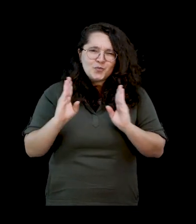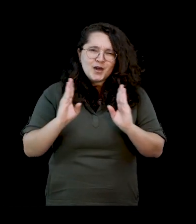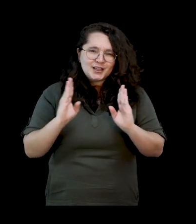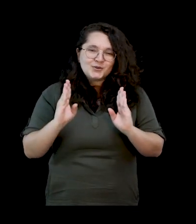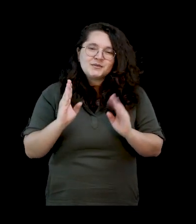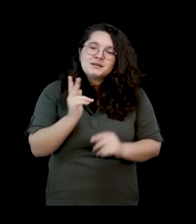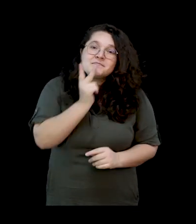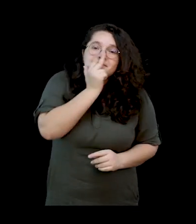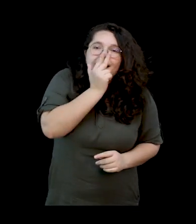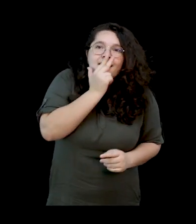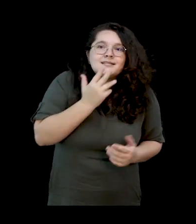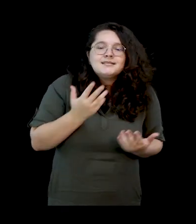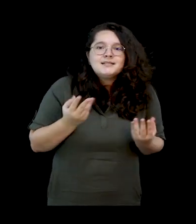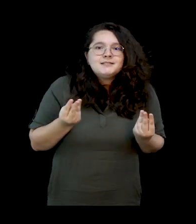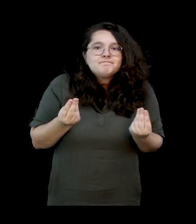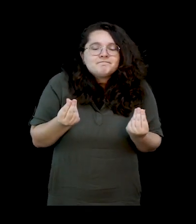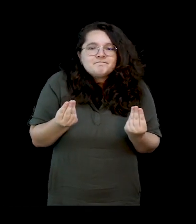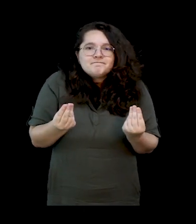daí, colocar